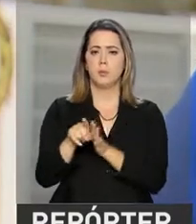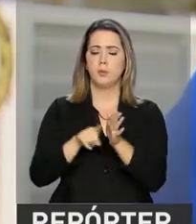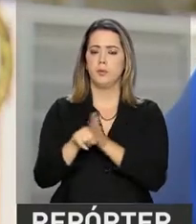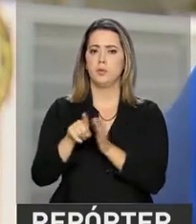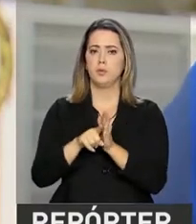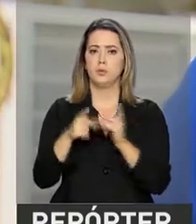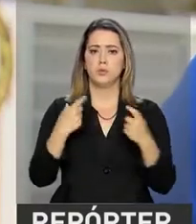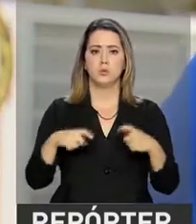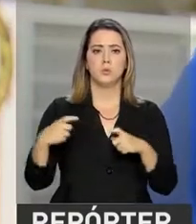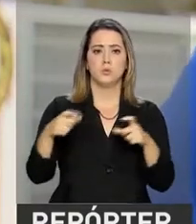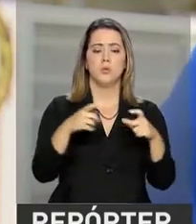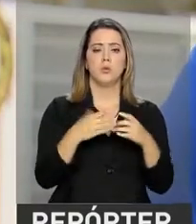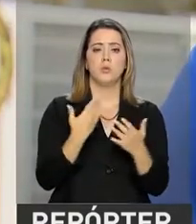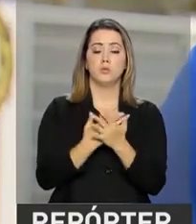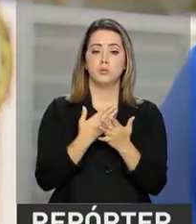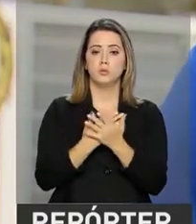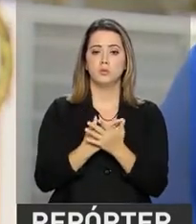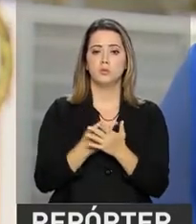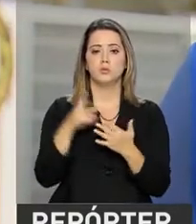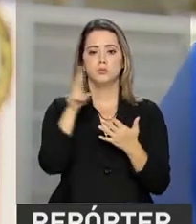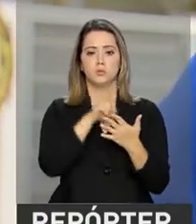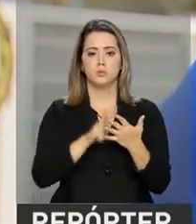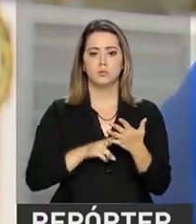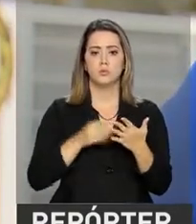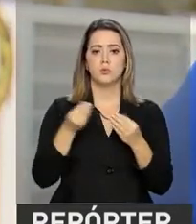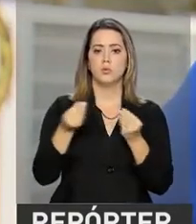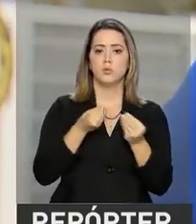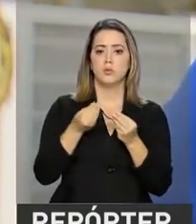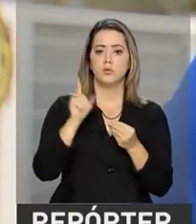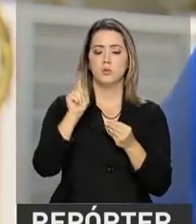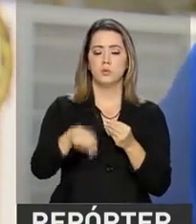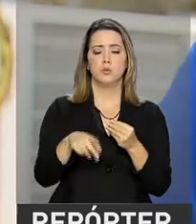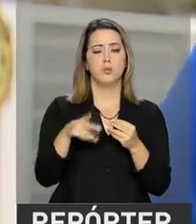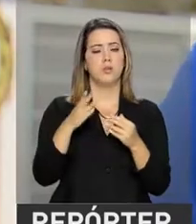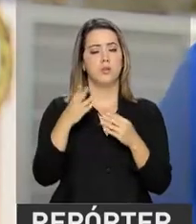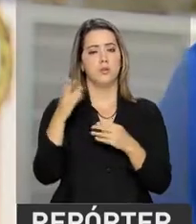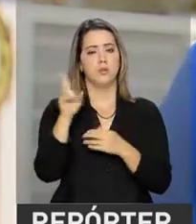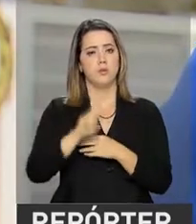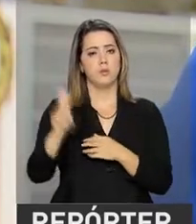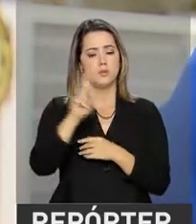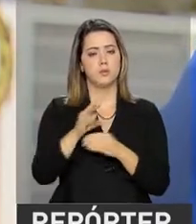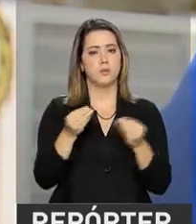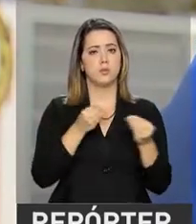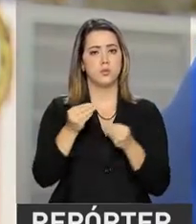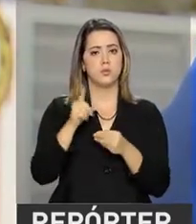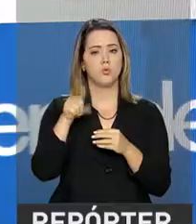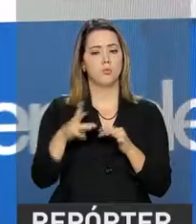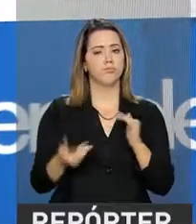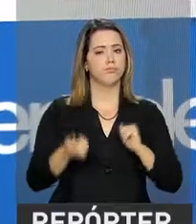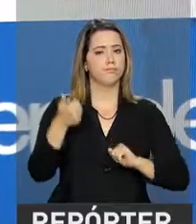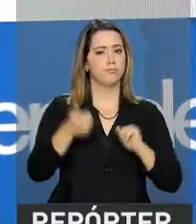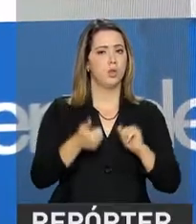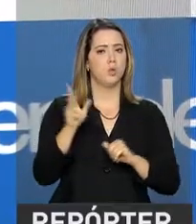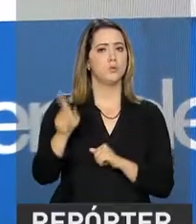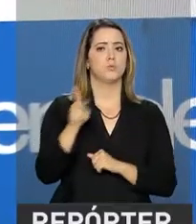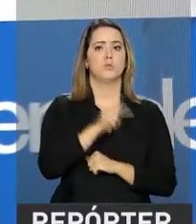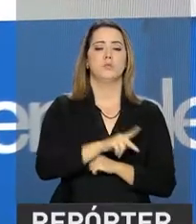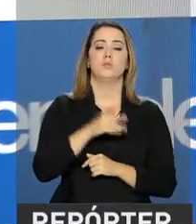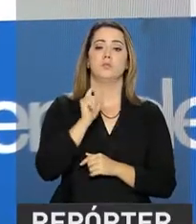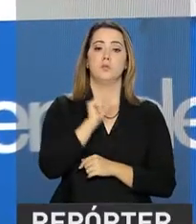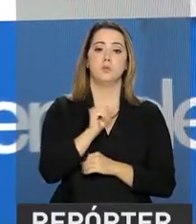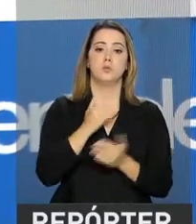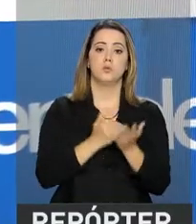onde estuda. Serão avaliados pontos como a estrutura da universidade e a qualidade do corpo docente. O ENAD existe